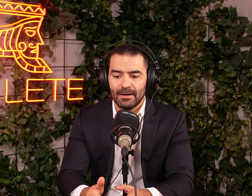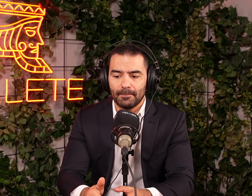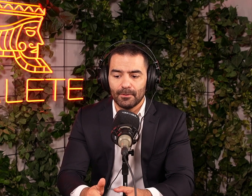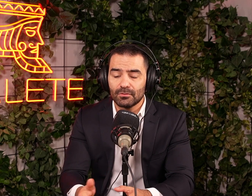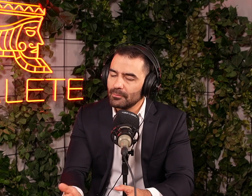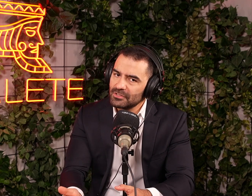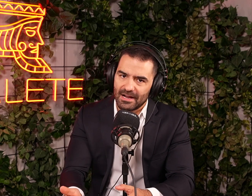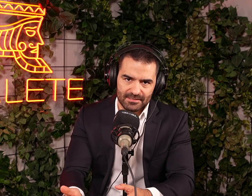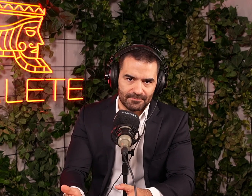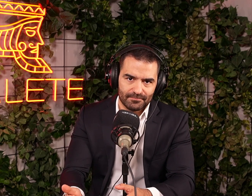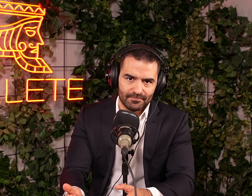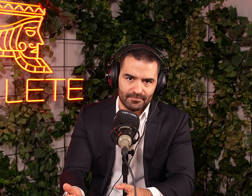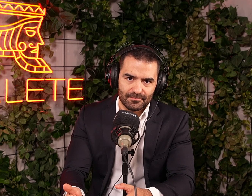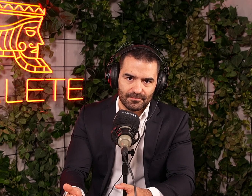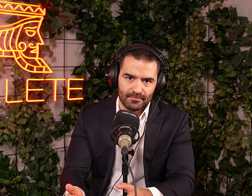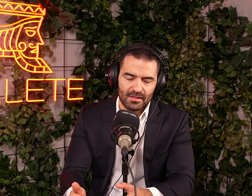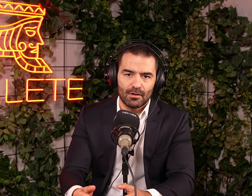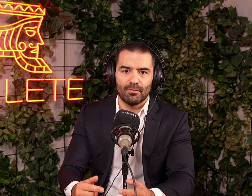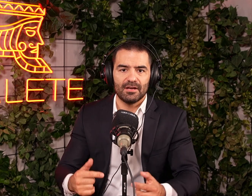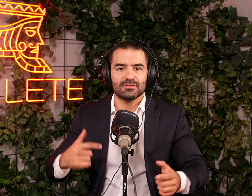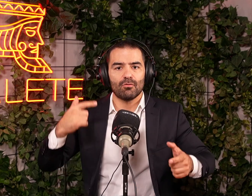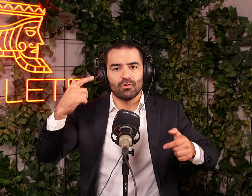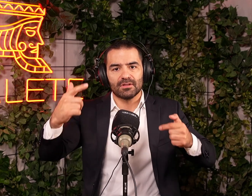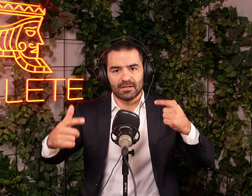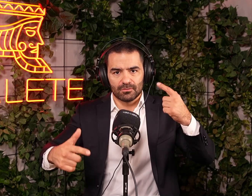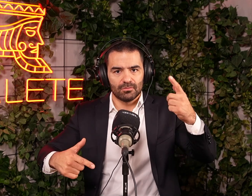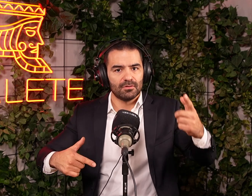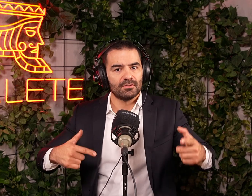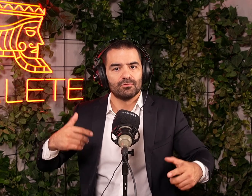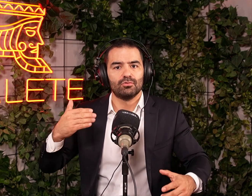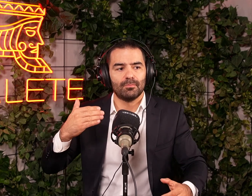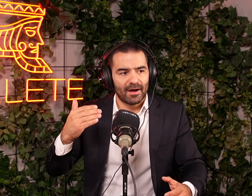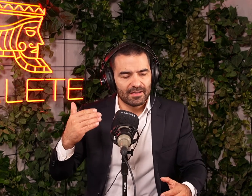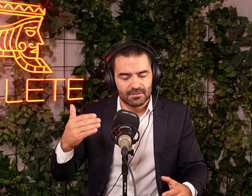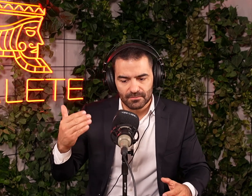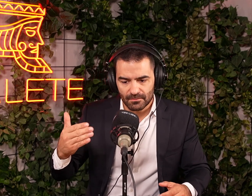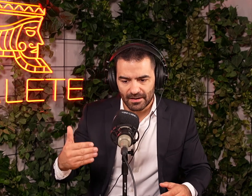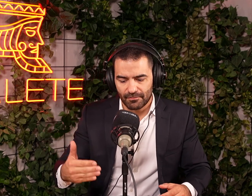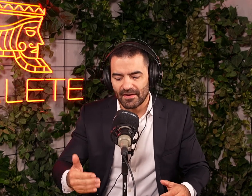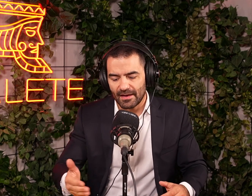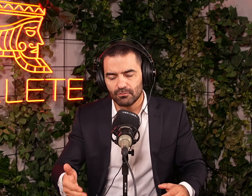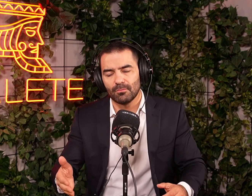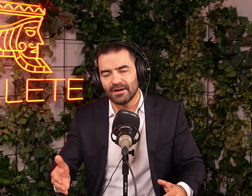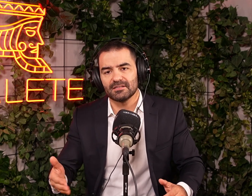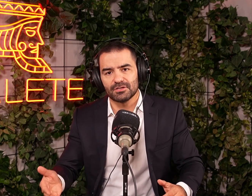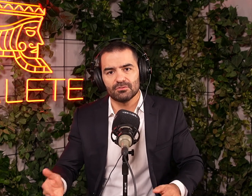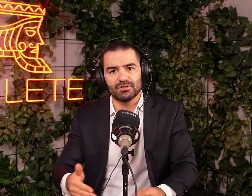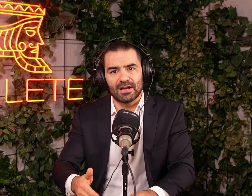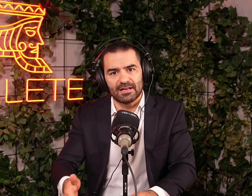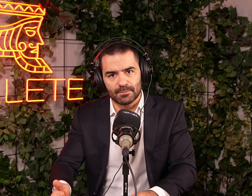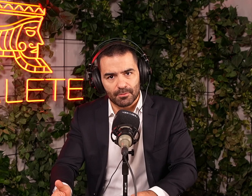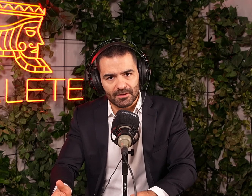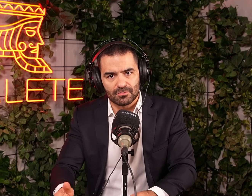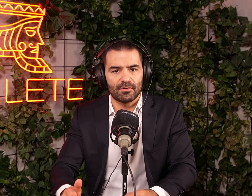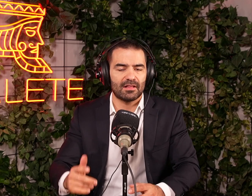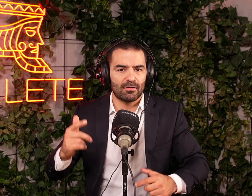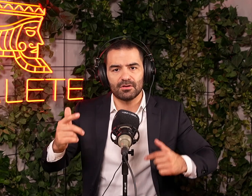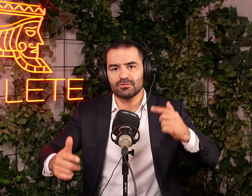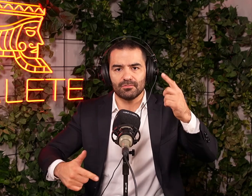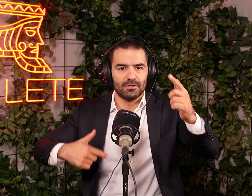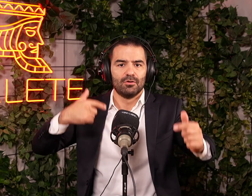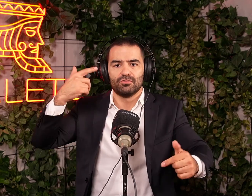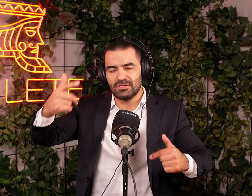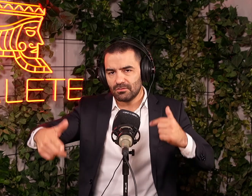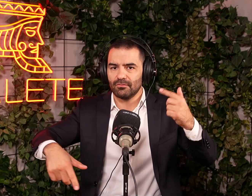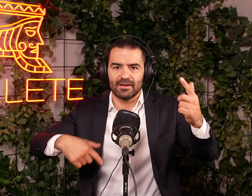pela pelo tempo de casa então eles vão rodando do mais velho do mais antigo de casa por mais novo